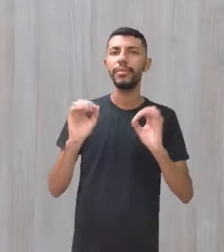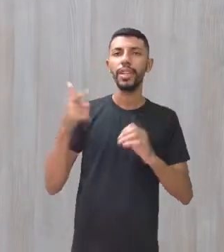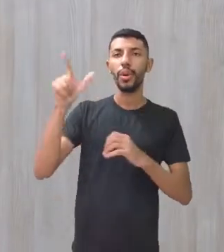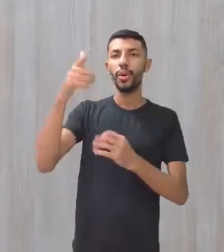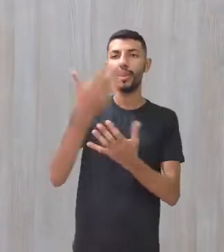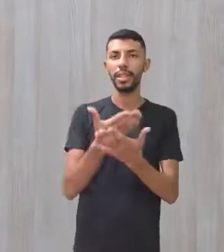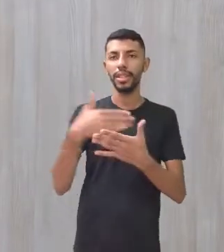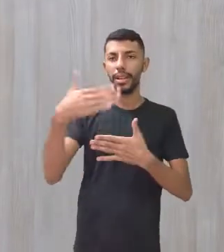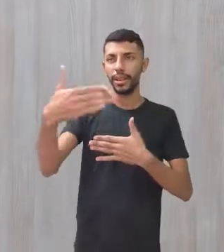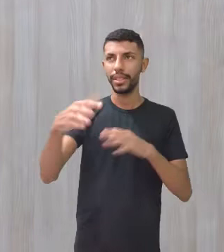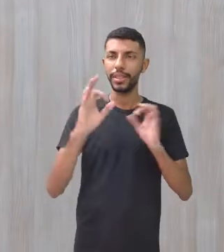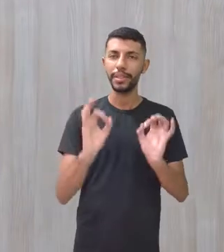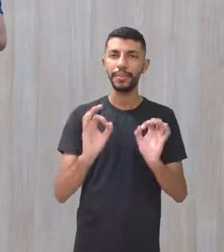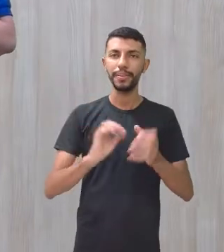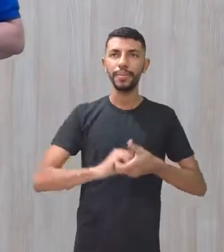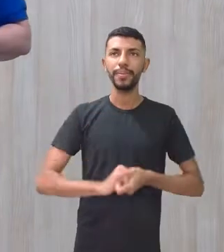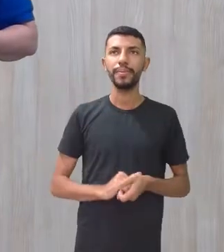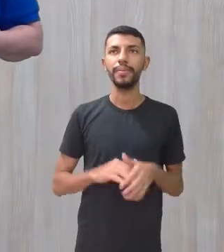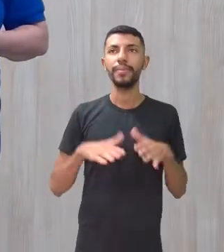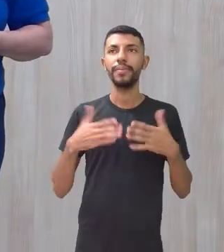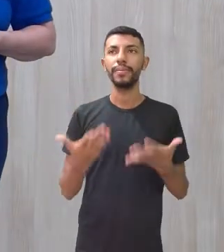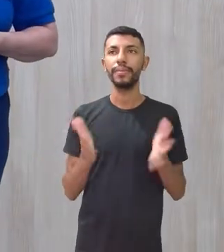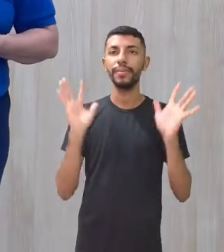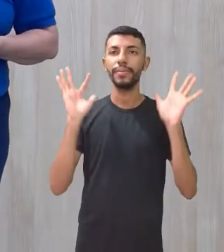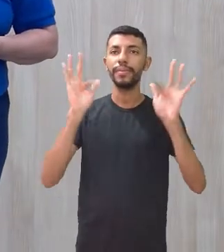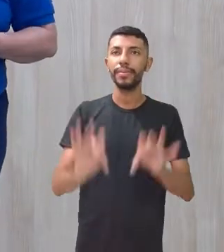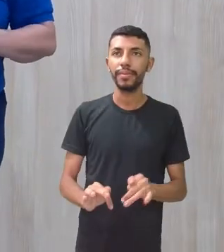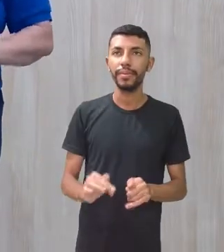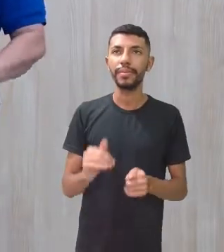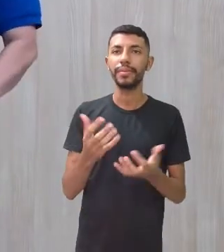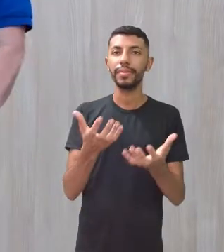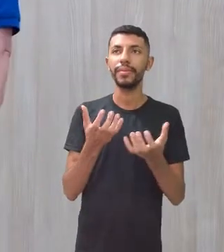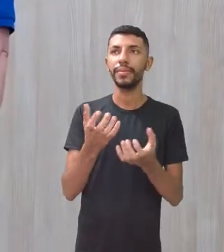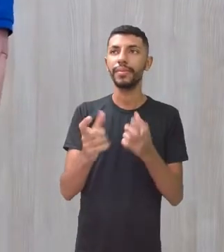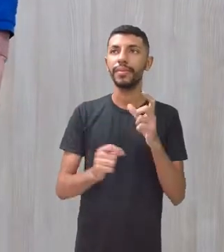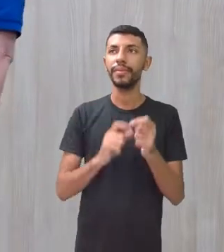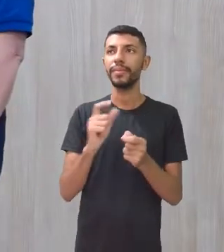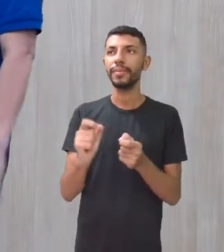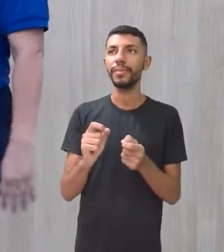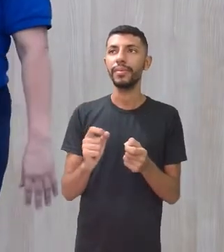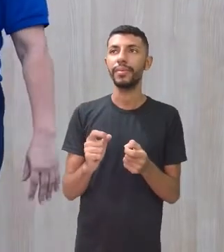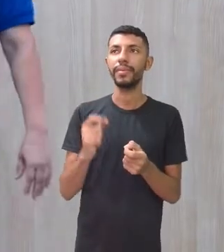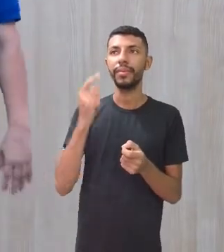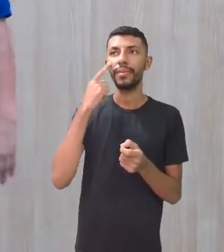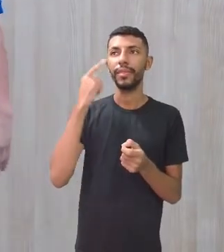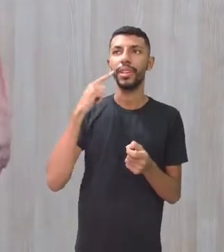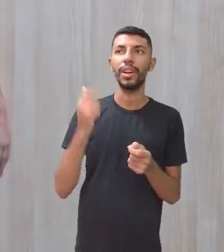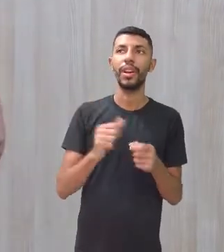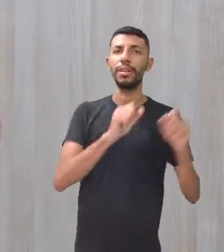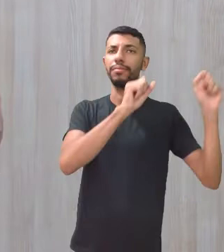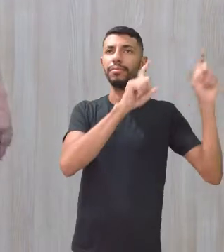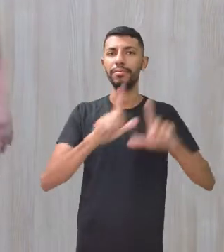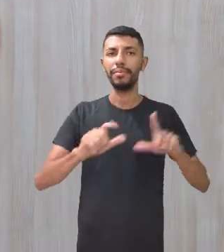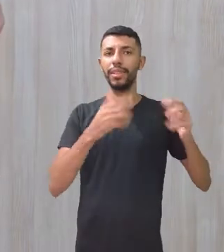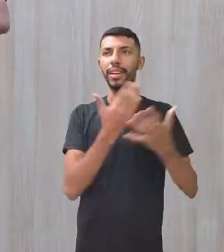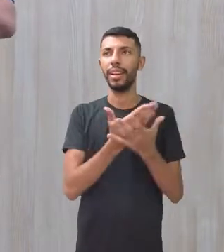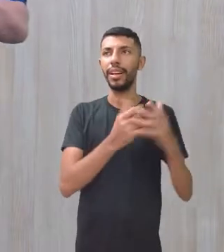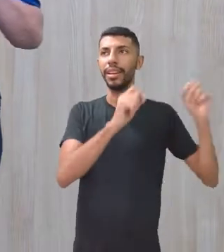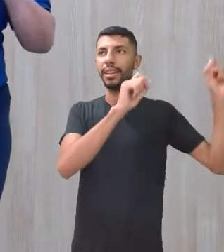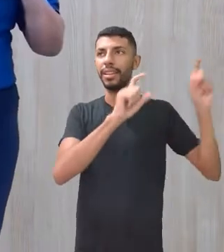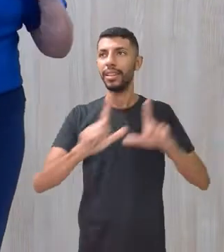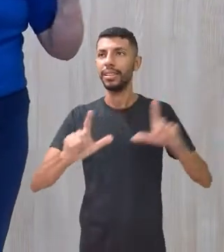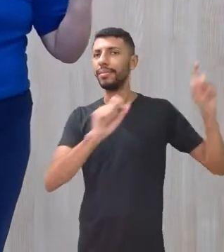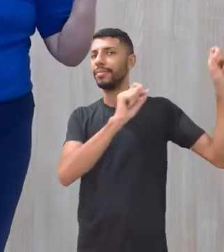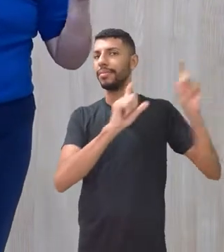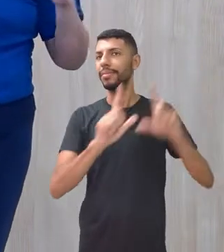outras aulas, tá certo? E para a gente concluir, eu queria voltar. Hoje foi uma aula que a gente ficou rebobinando.